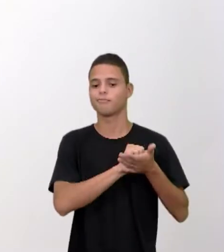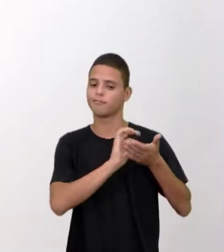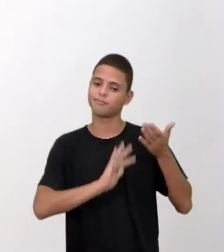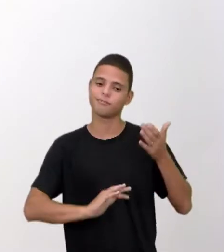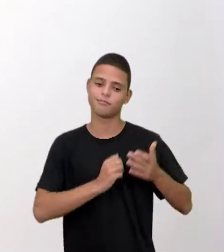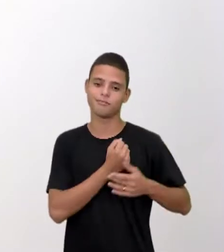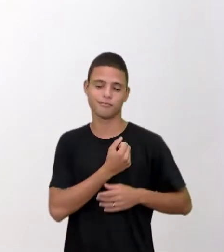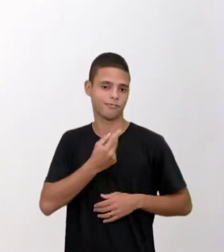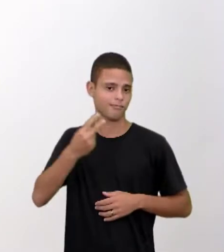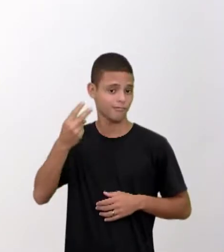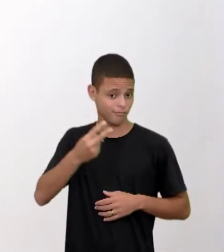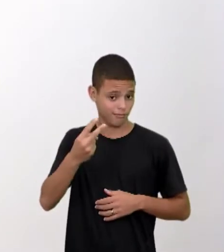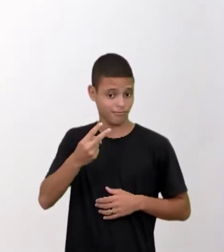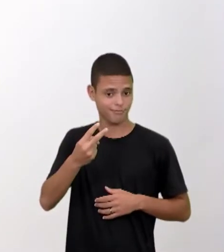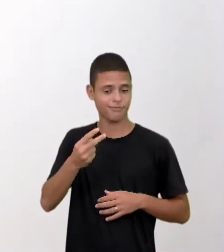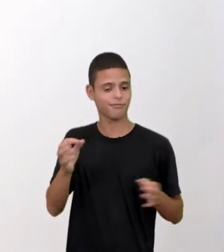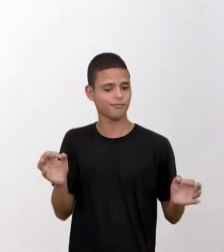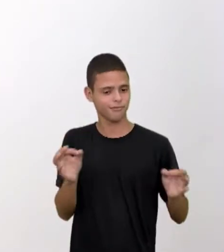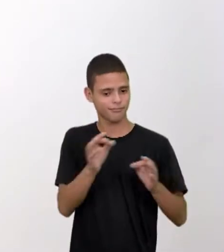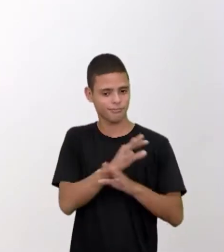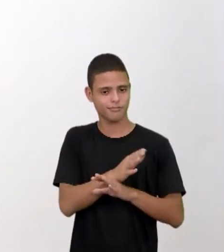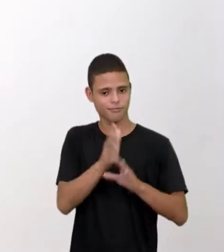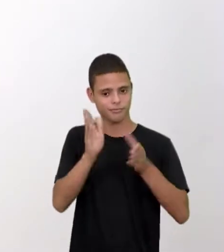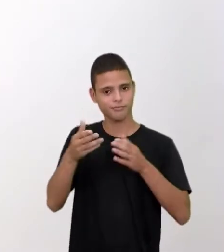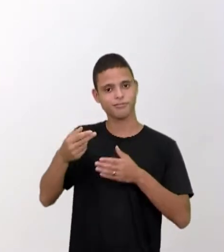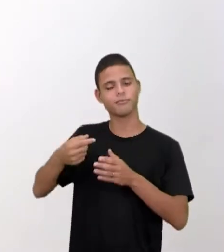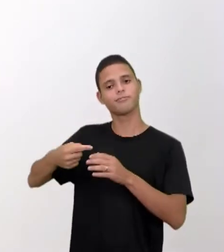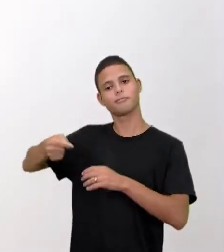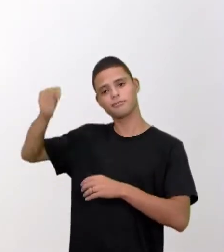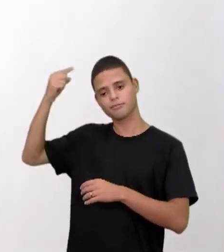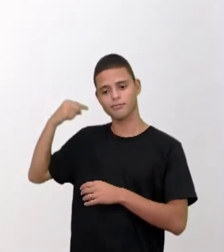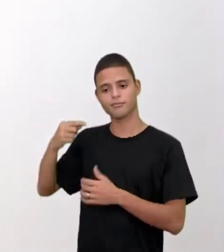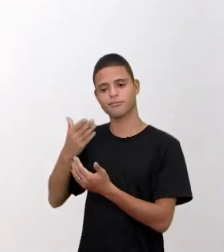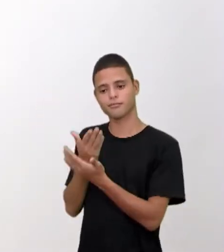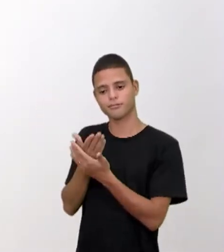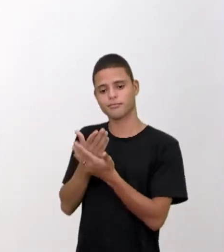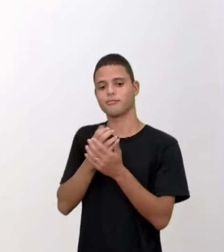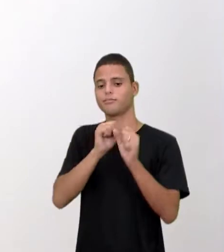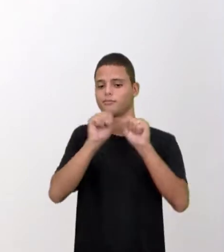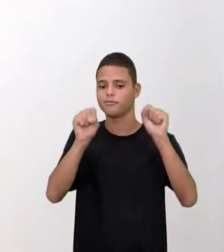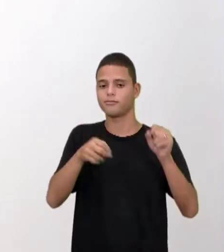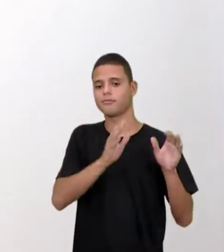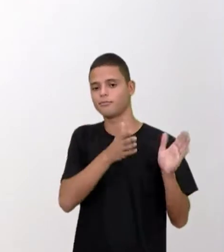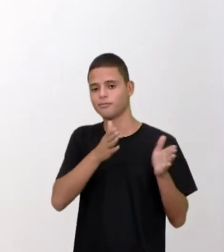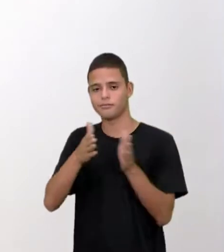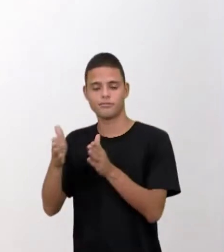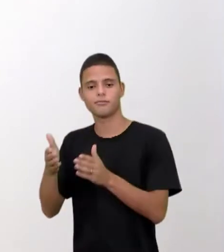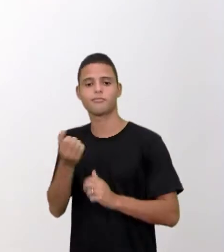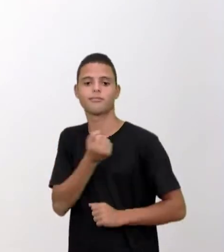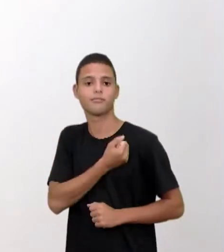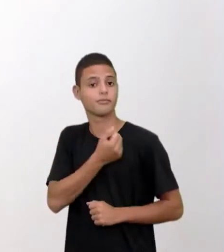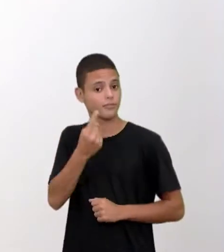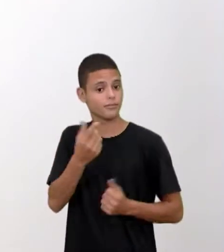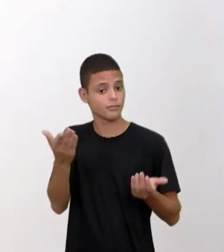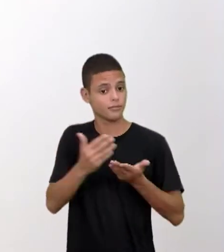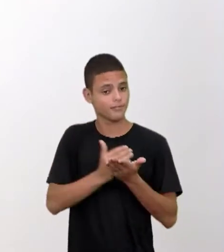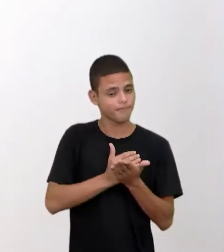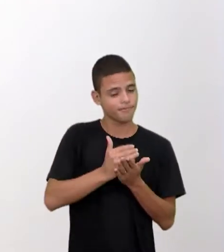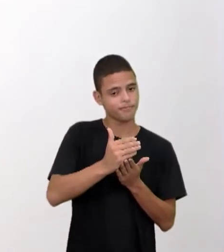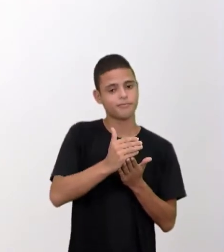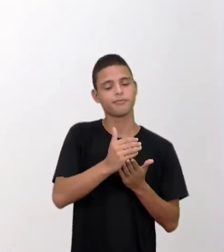né? Então a gente encerrou, né, na última aula a sistematização da atividade número 1 e hoje a gente começa a atividade número